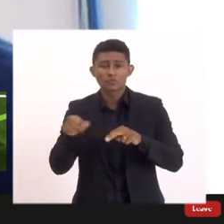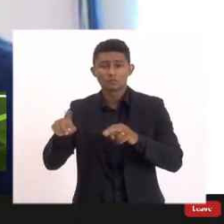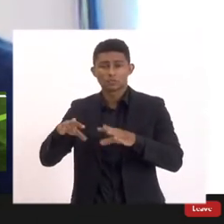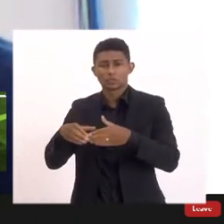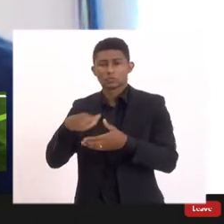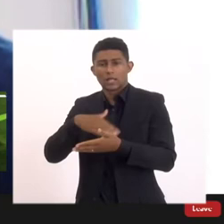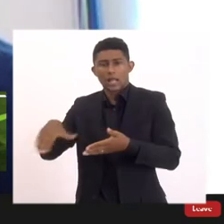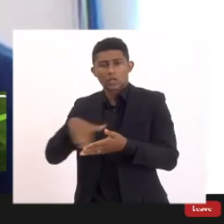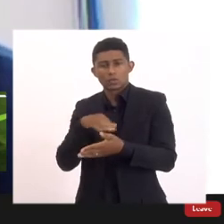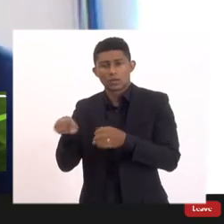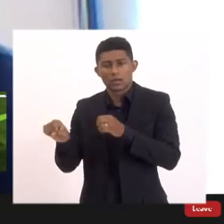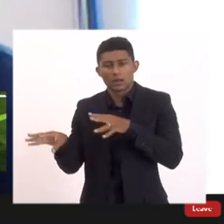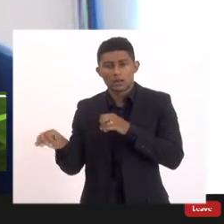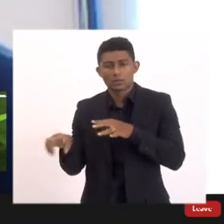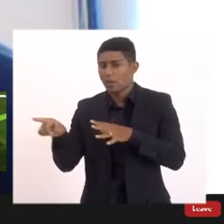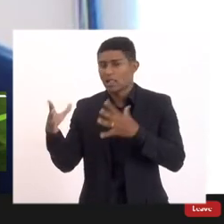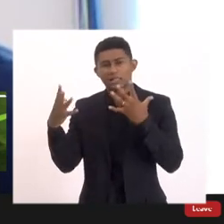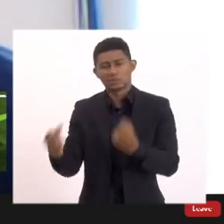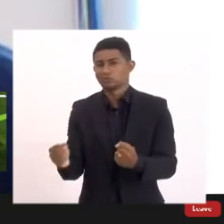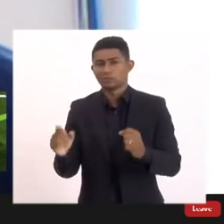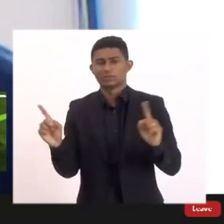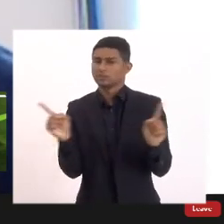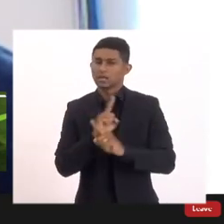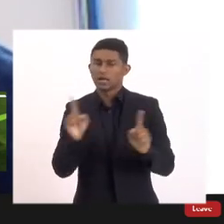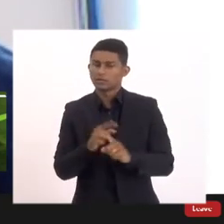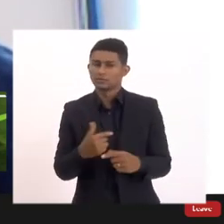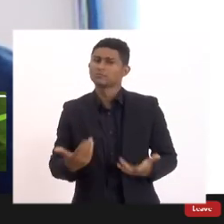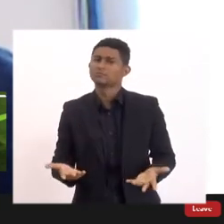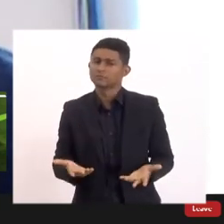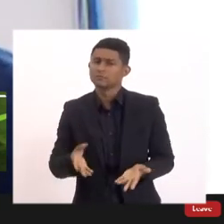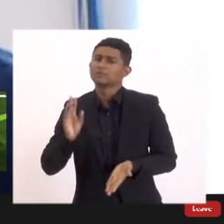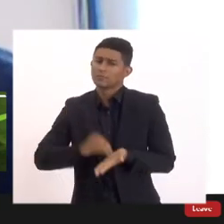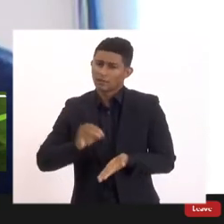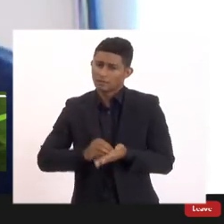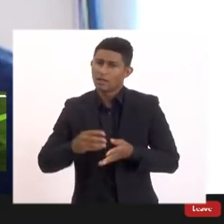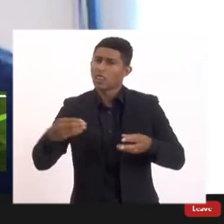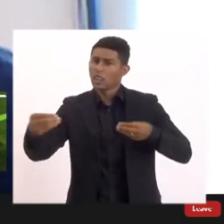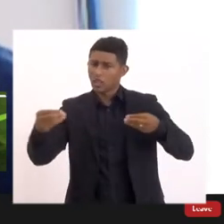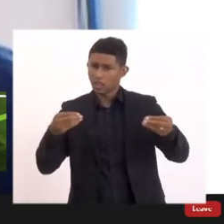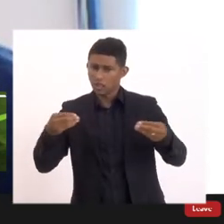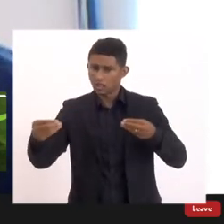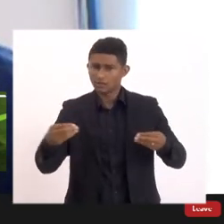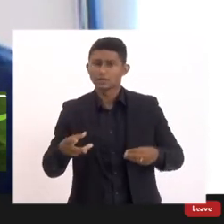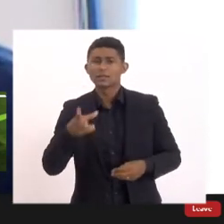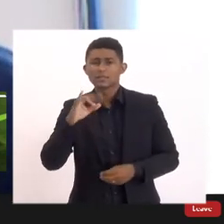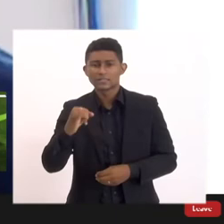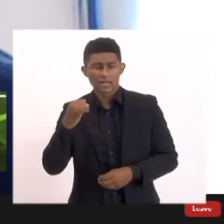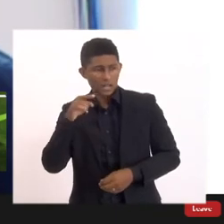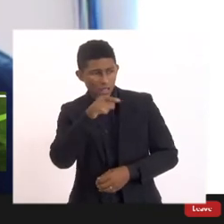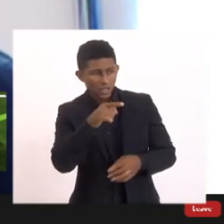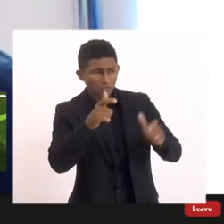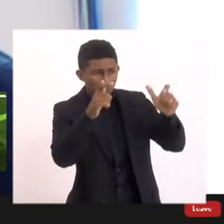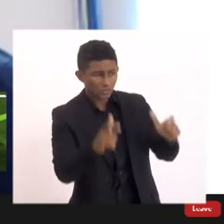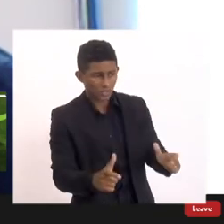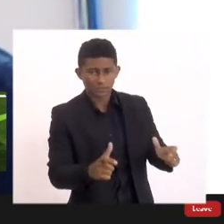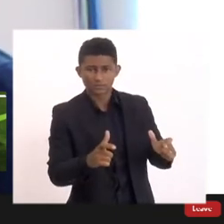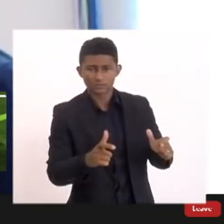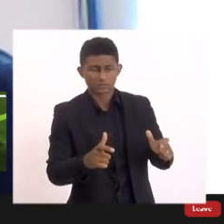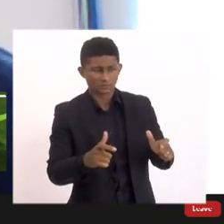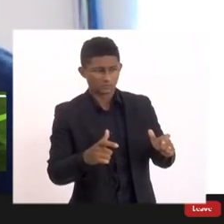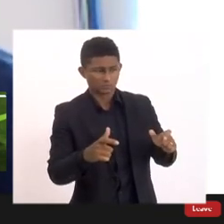abertura de novas turmas. Nos parece que tem razoabilidade, onde houver espaço, haver algum tipo de